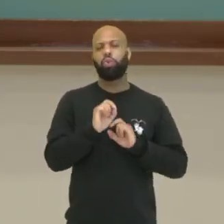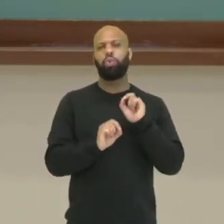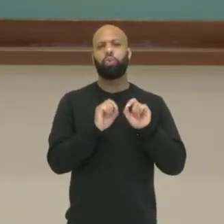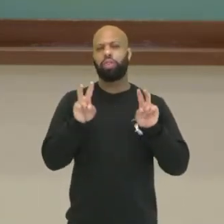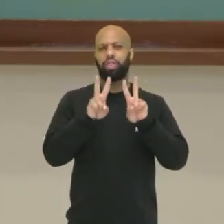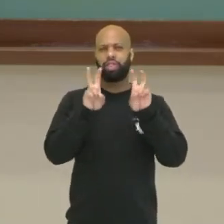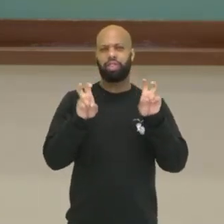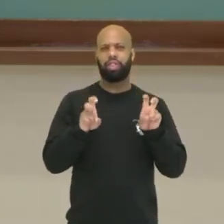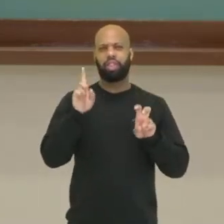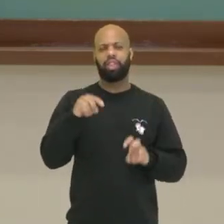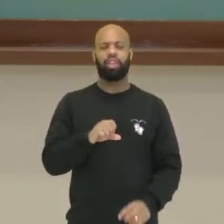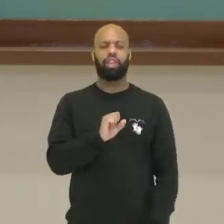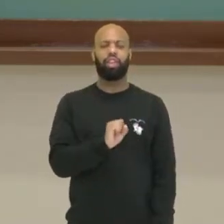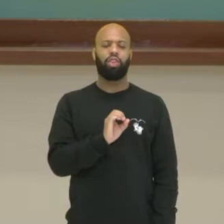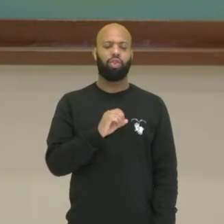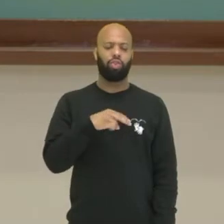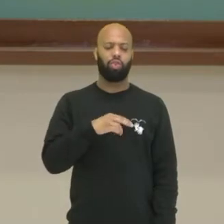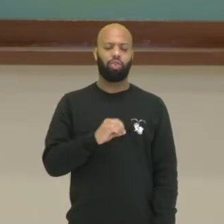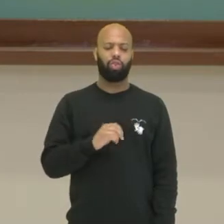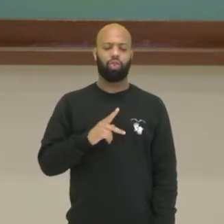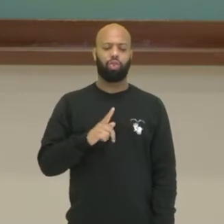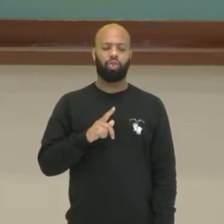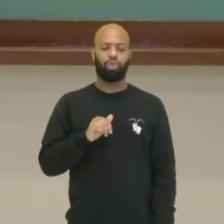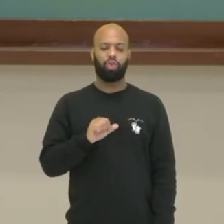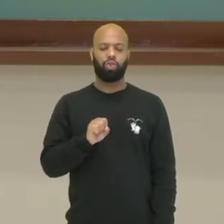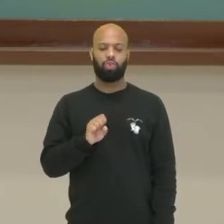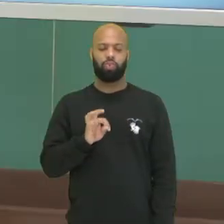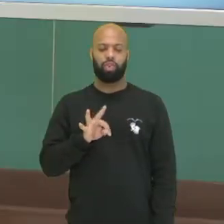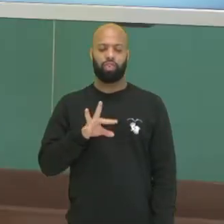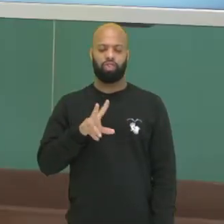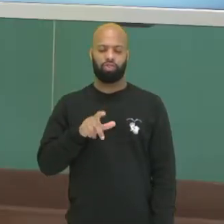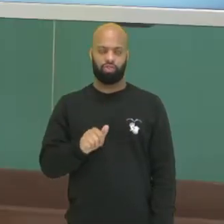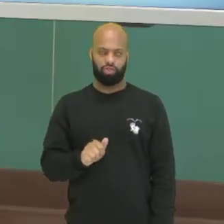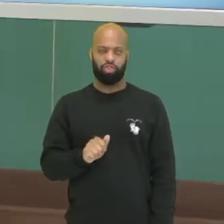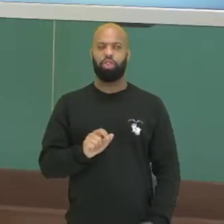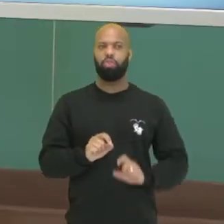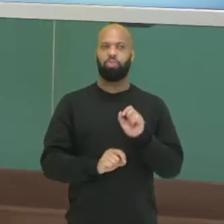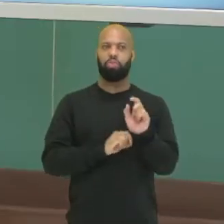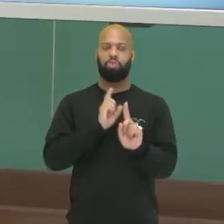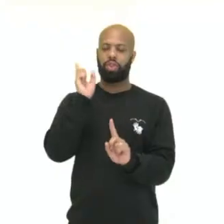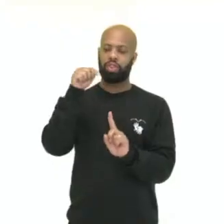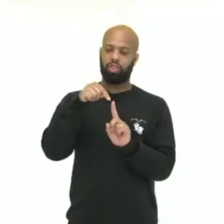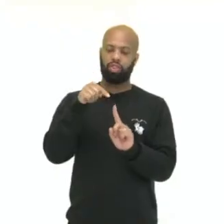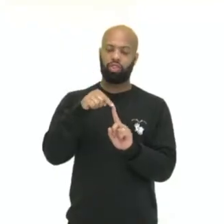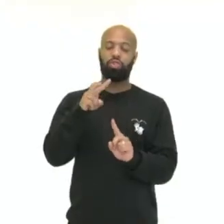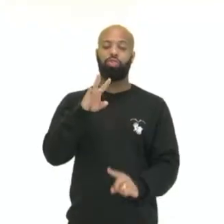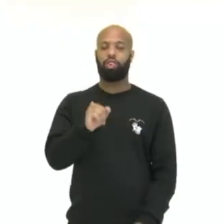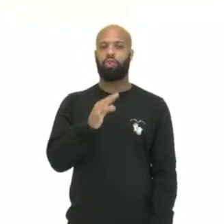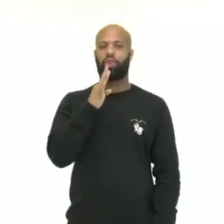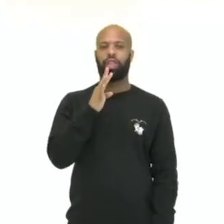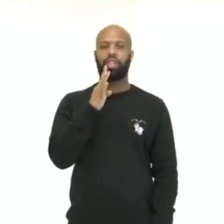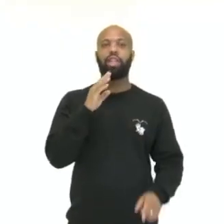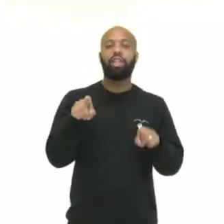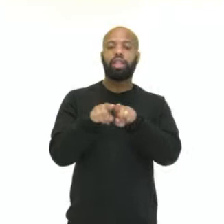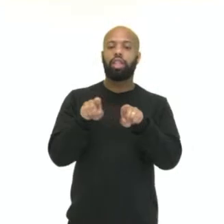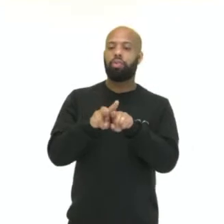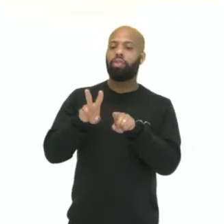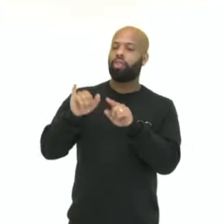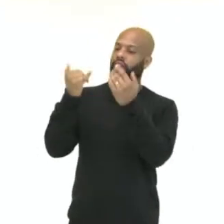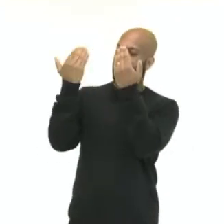sobre sonoplastia. Me acompanhe. Como objetivo, nós iremos conhecer e analisar